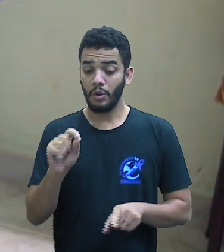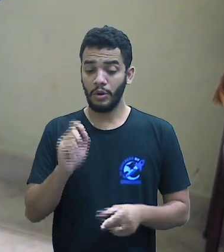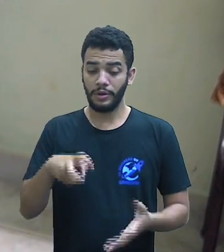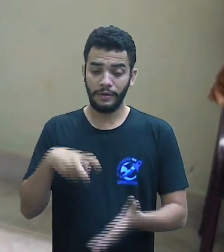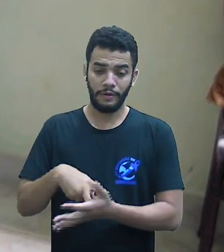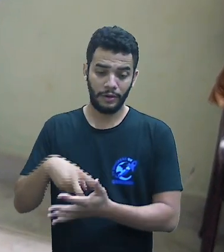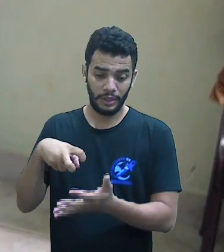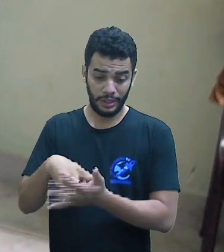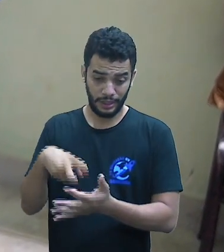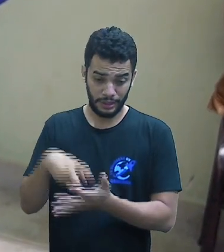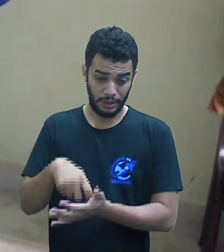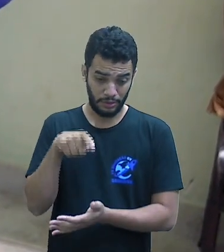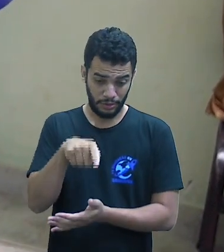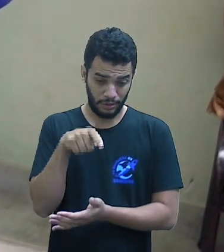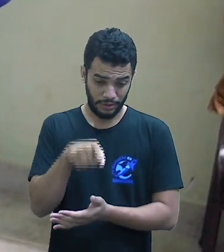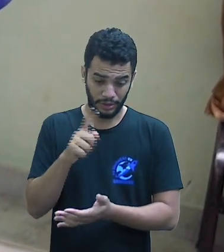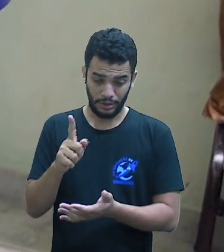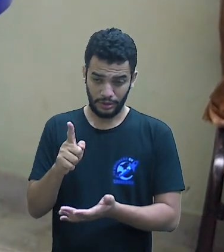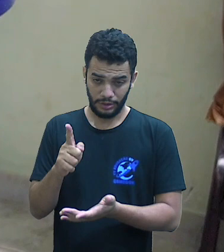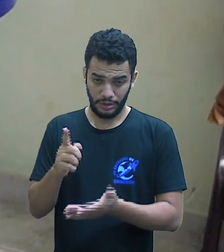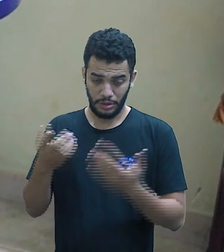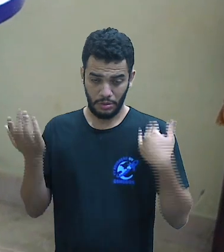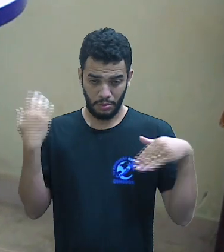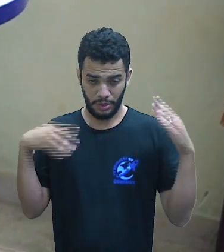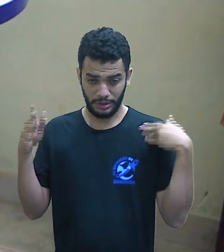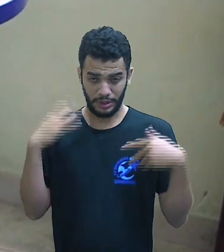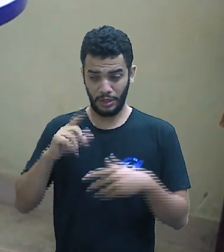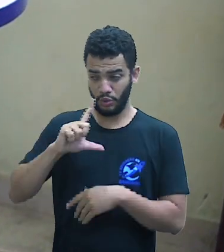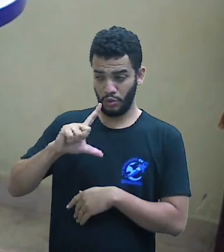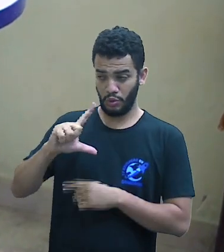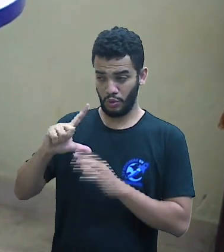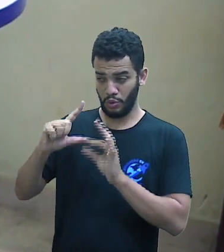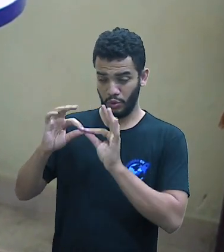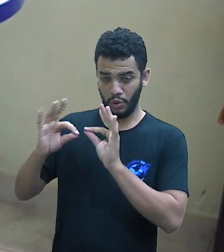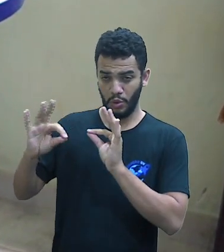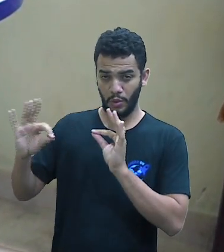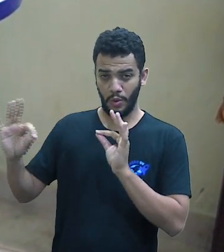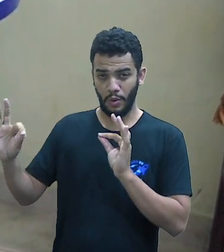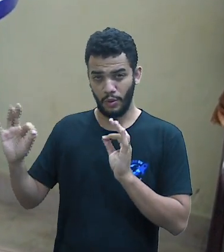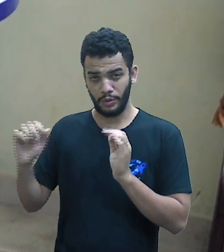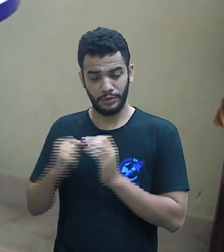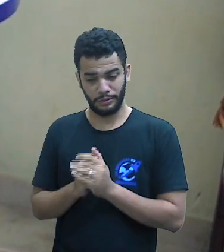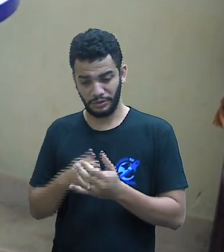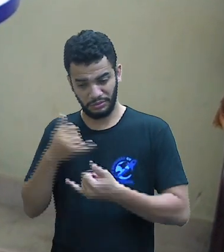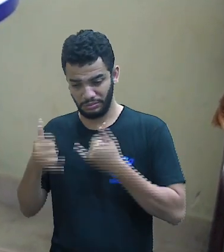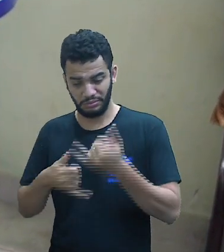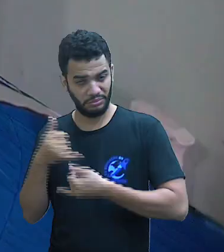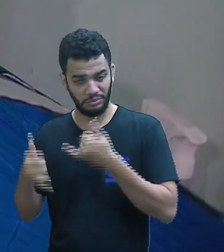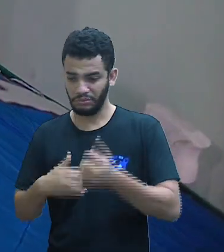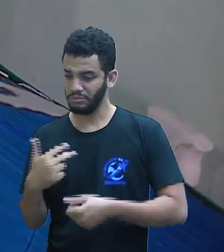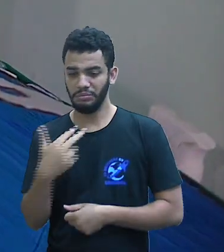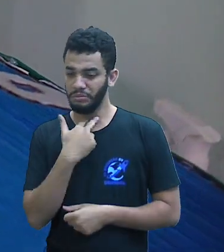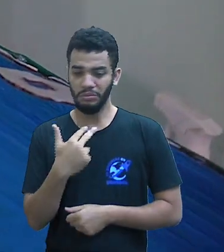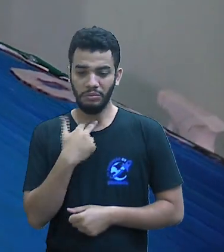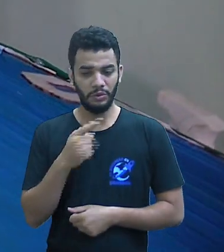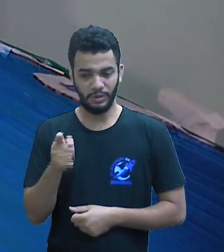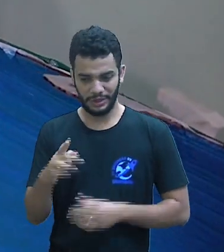E aí... A mãe não deixou ele brincar no quintal mais.